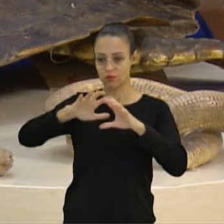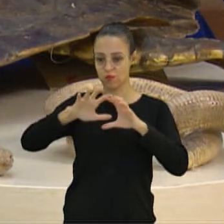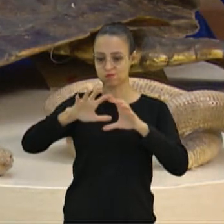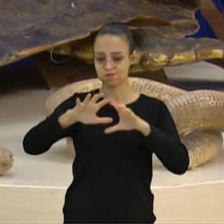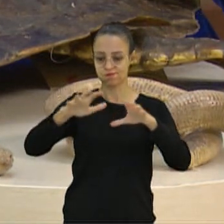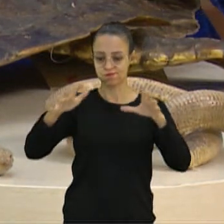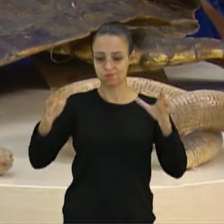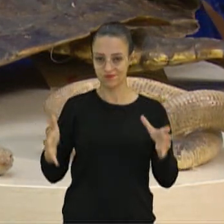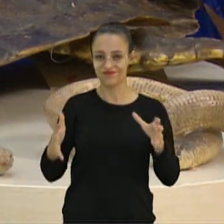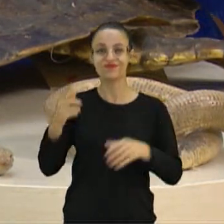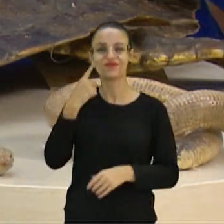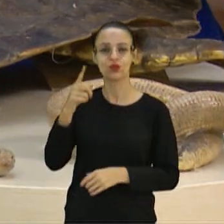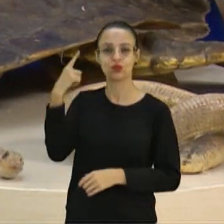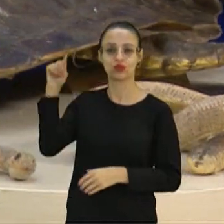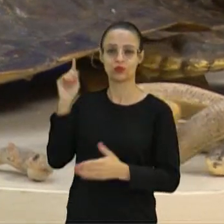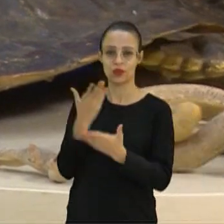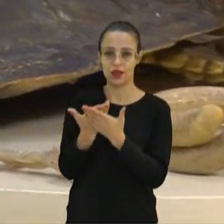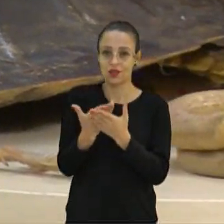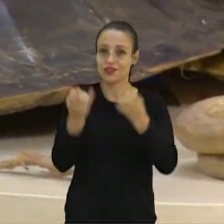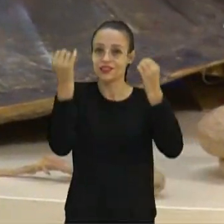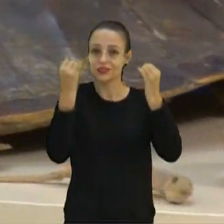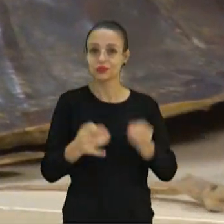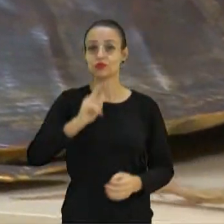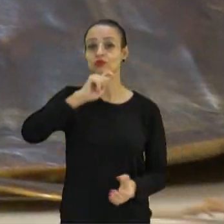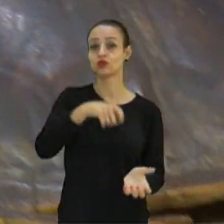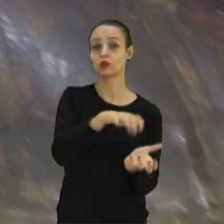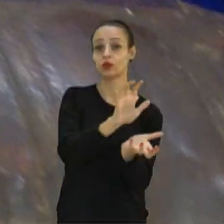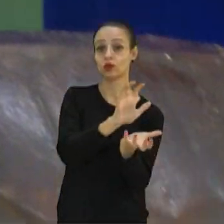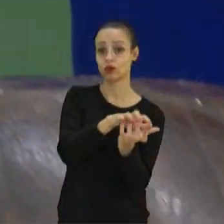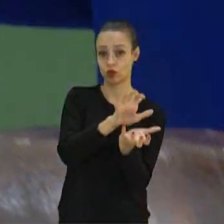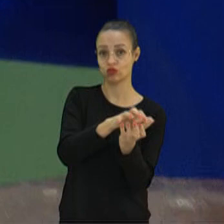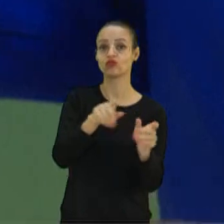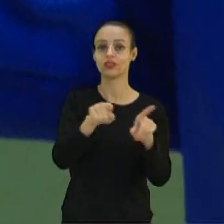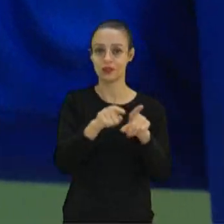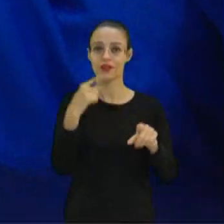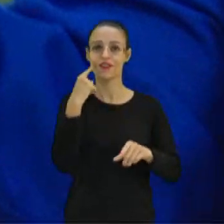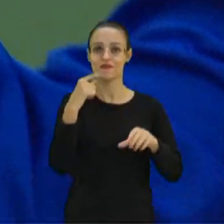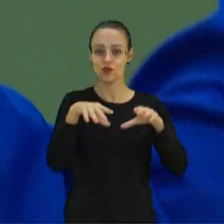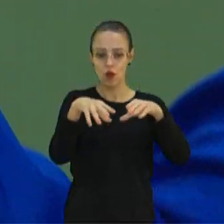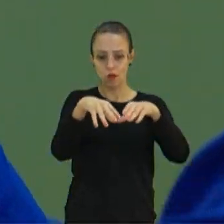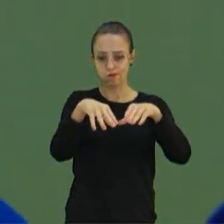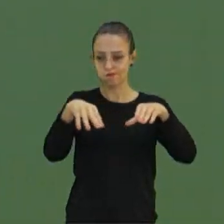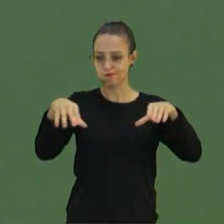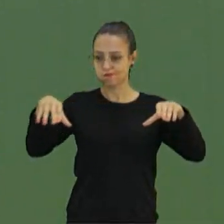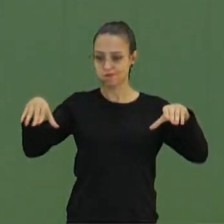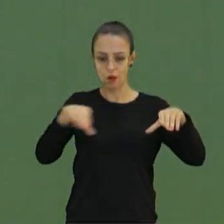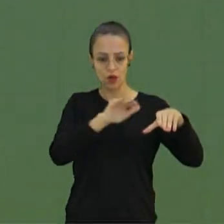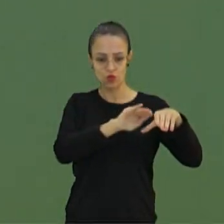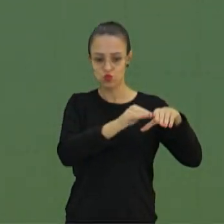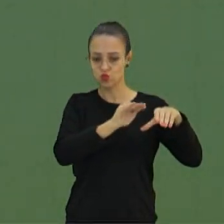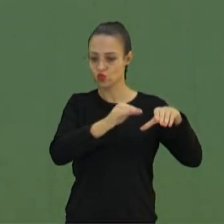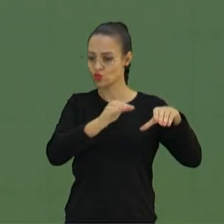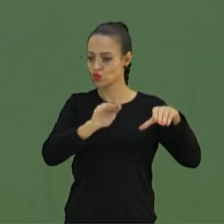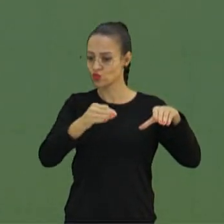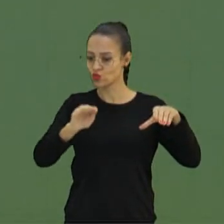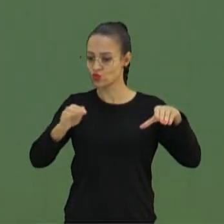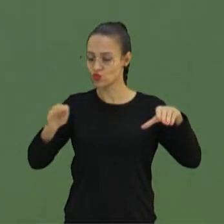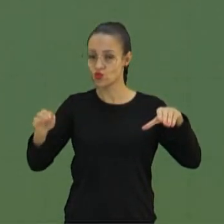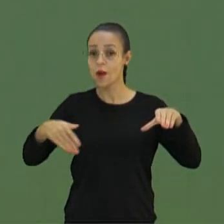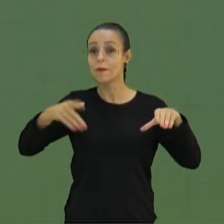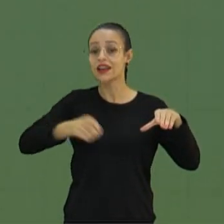falou na aula passada, a gente falou dos crocodilos e a gente também viu as placas que estão no corpo dele. São placas